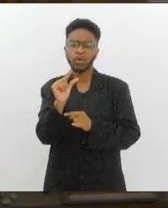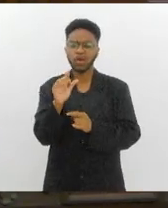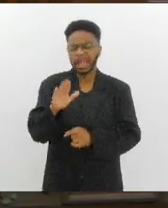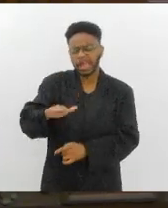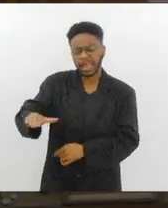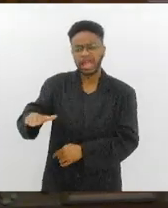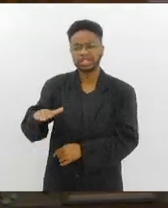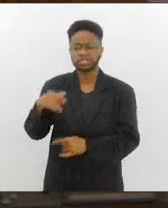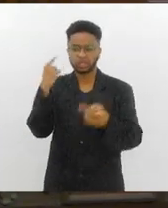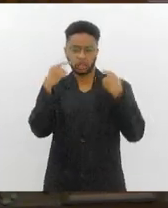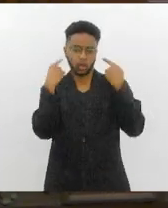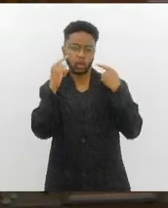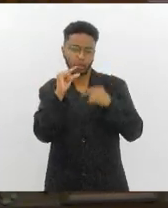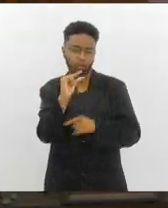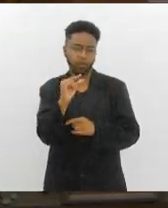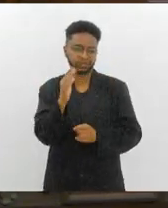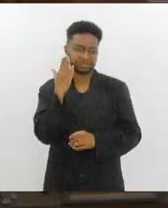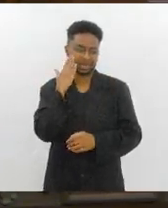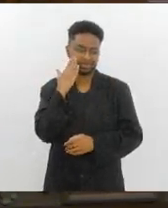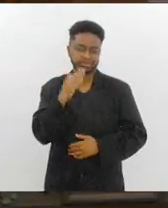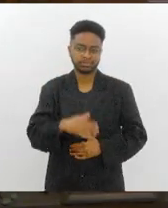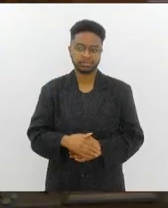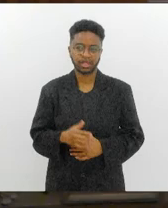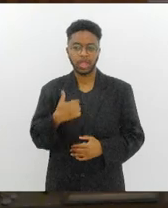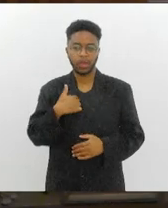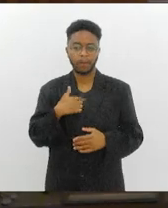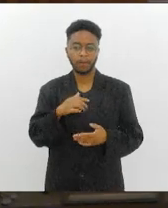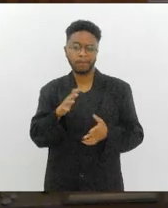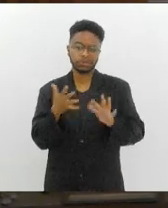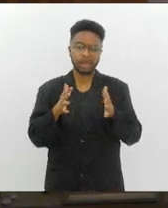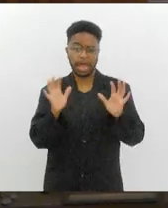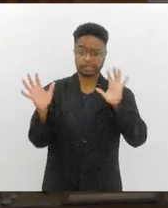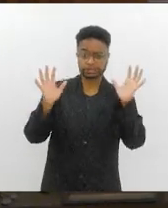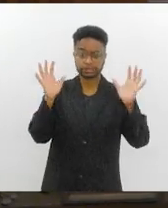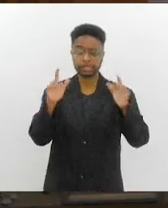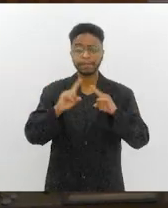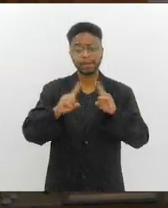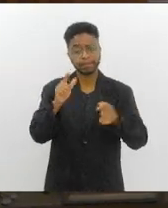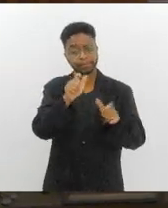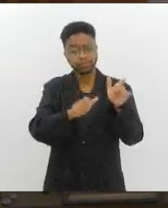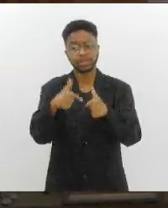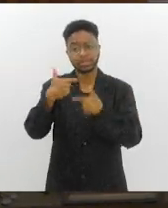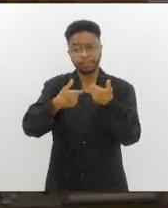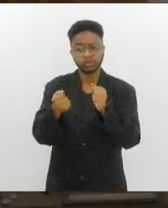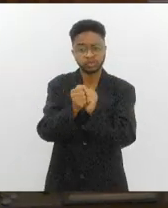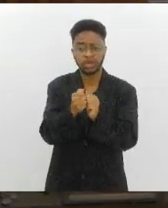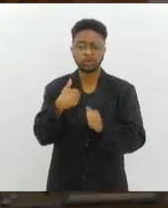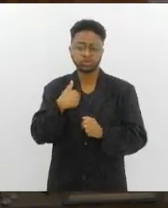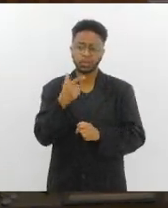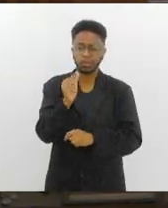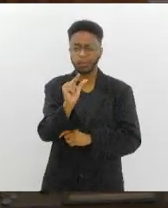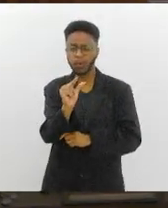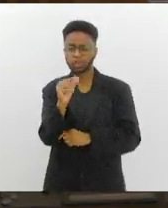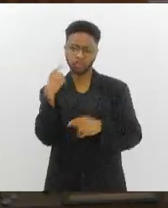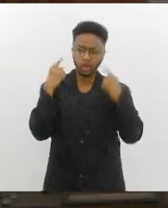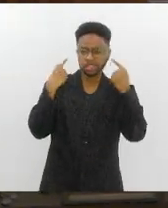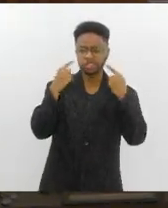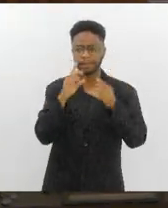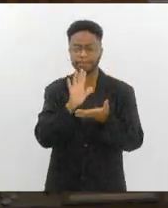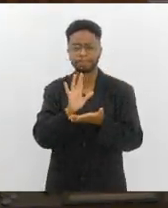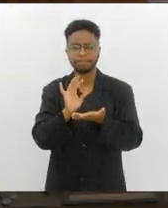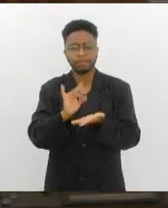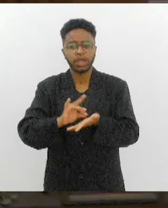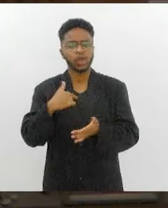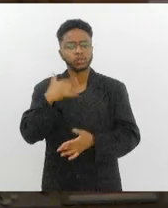meio doida às vezes, sabe? Eu sou meio assim, e quem trabalha comigo sabe, eu sou meio doidinha assim. Eu não sei